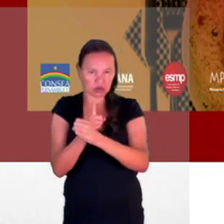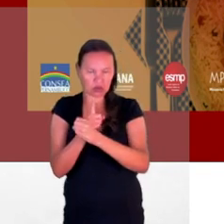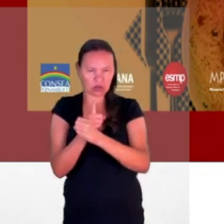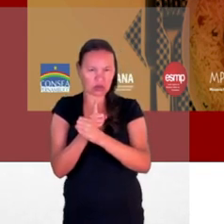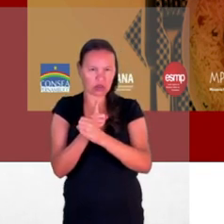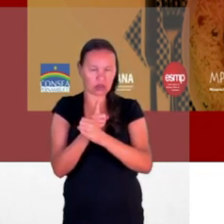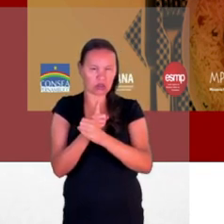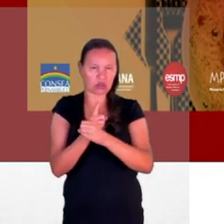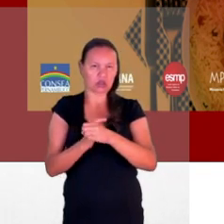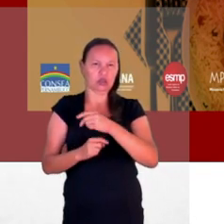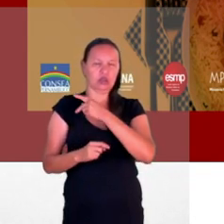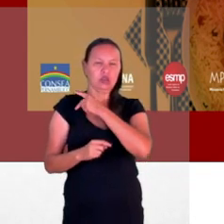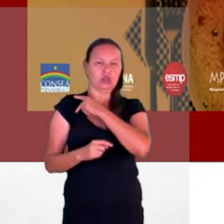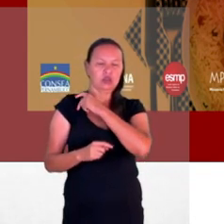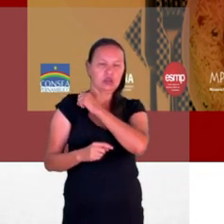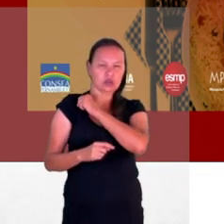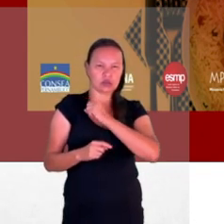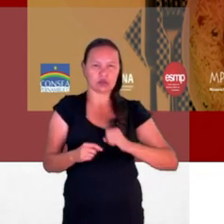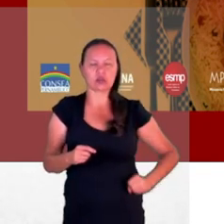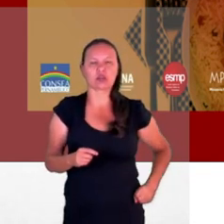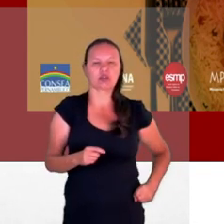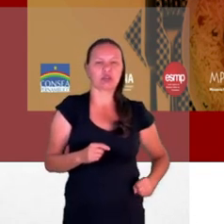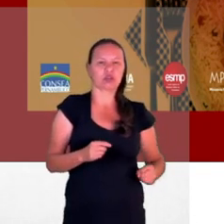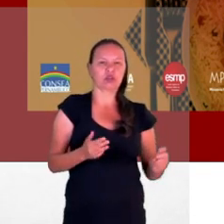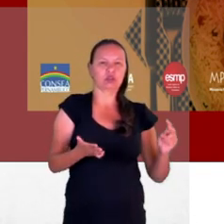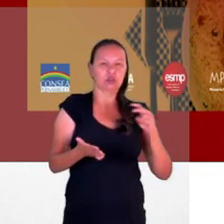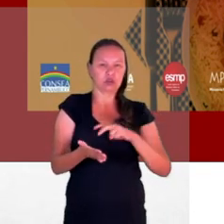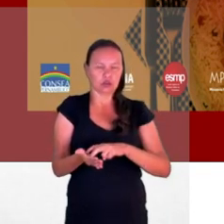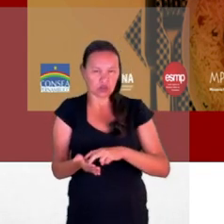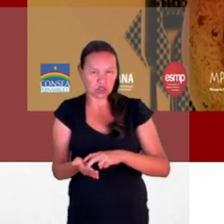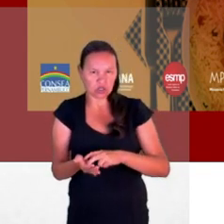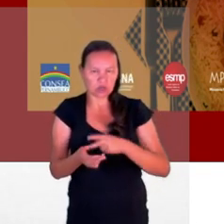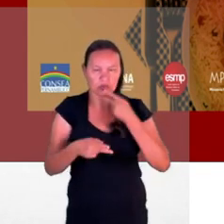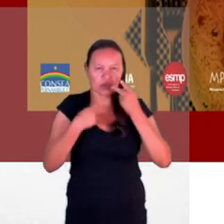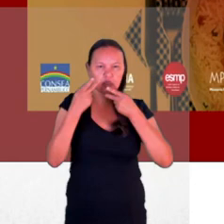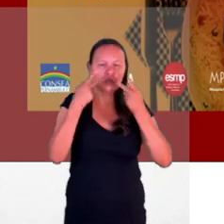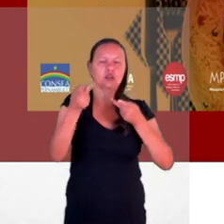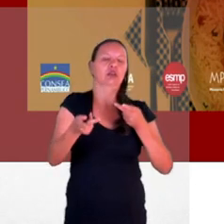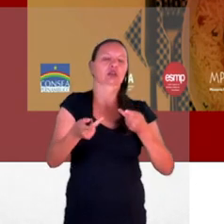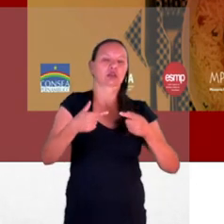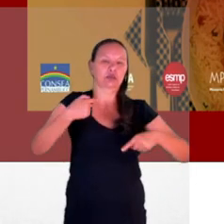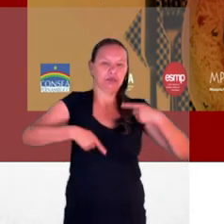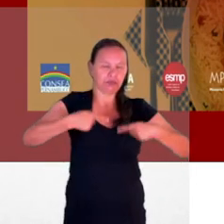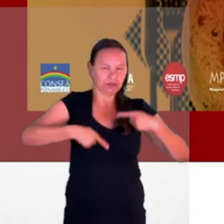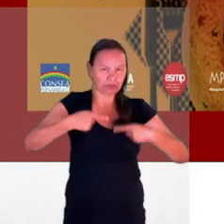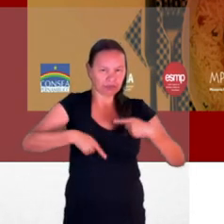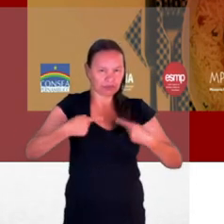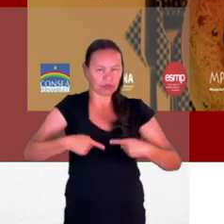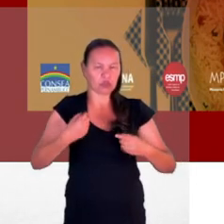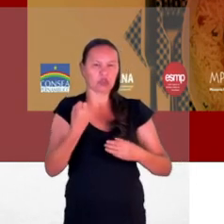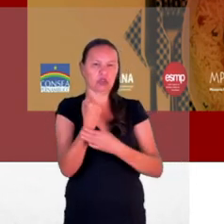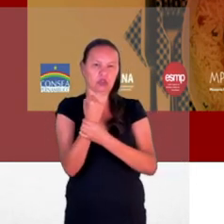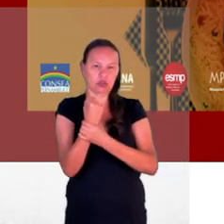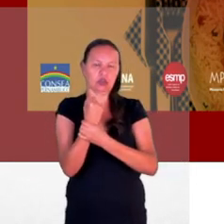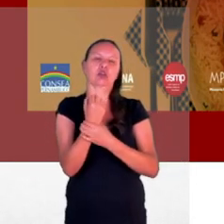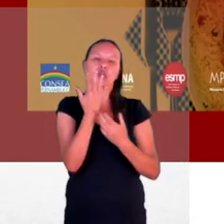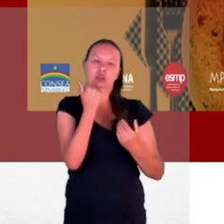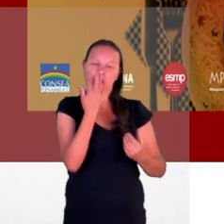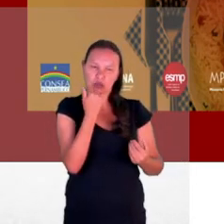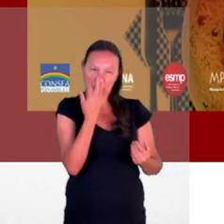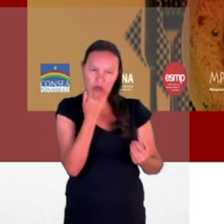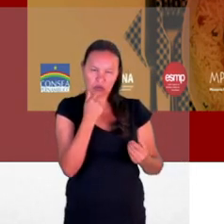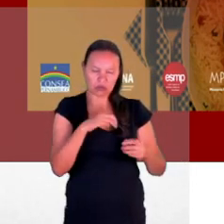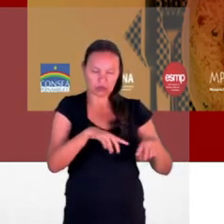é chamada na no formato da manhã e e e se debate a a questão da insegurança alimentar naquele